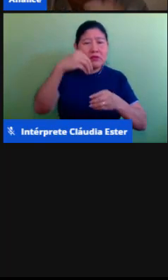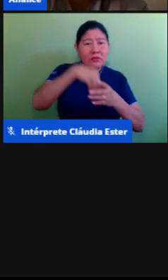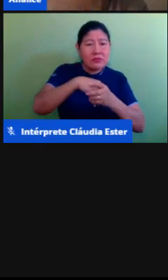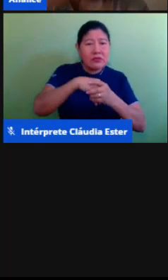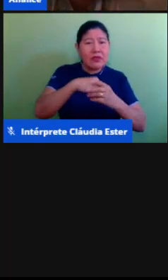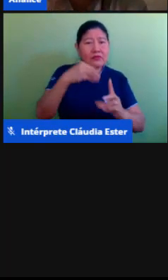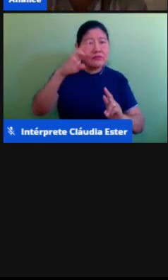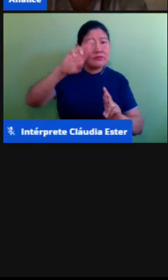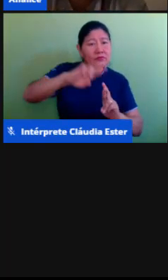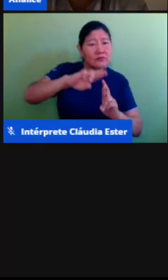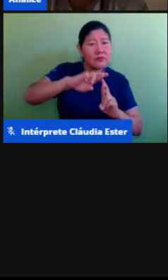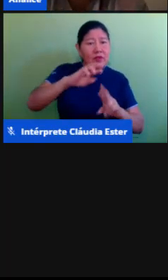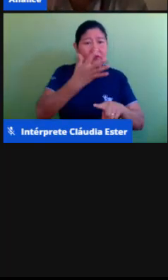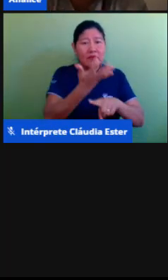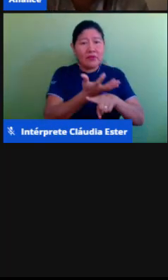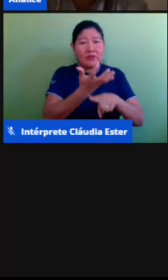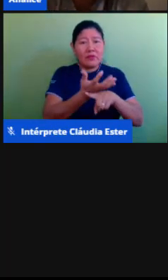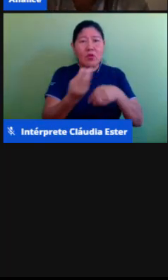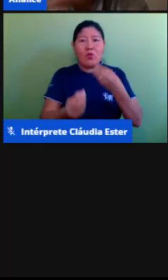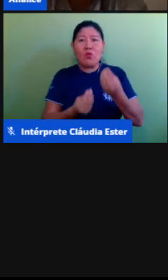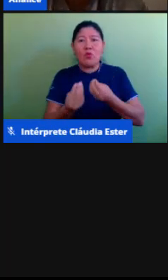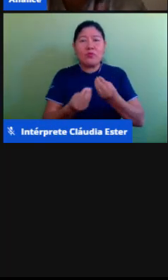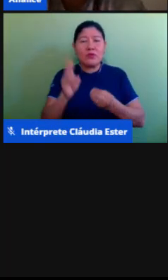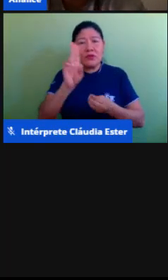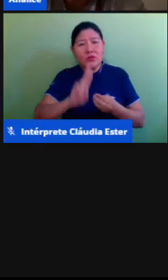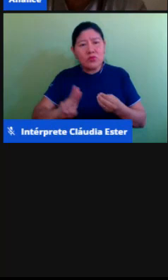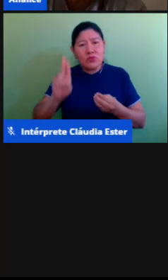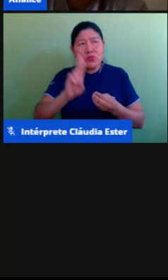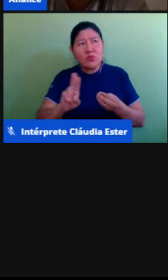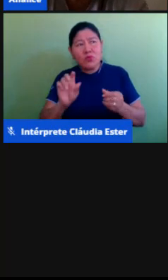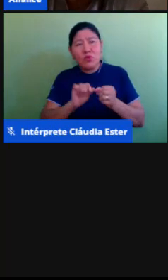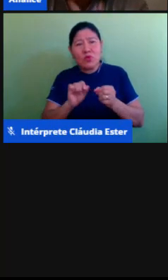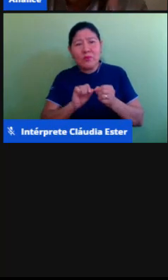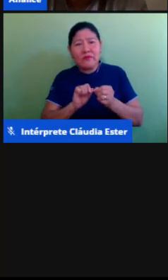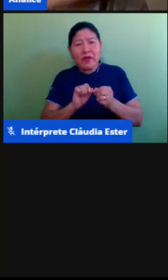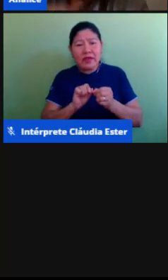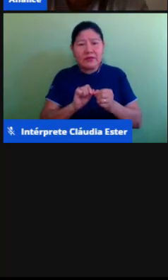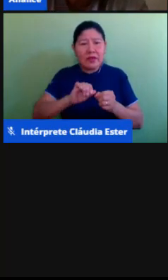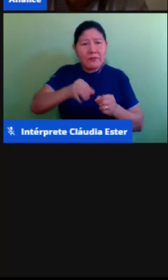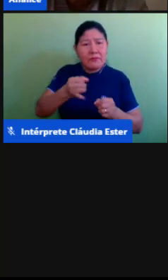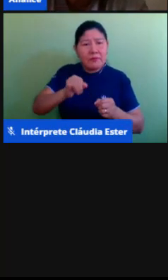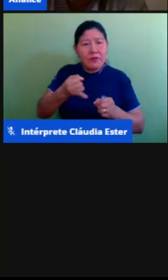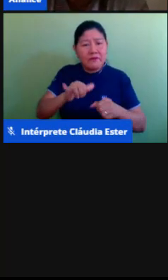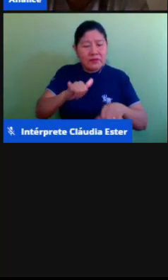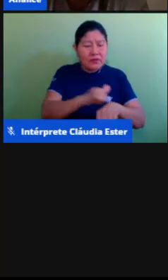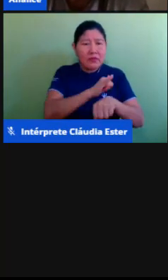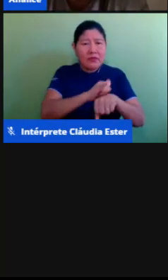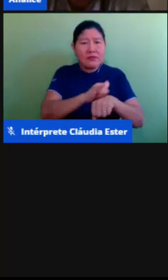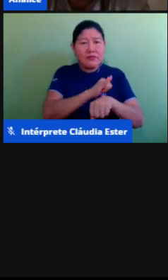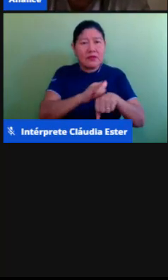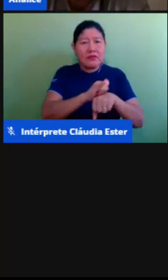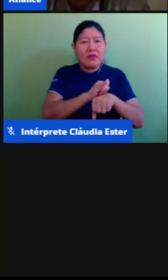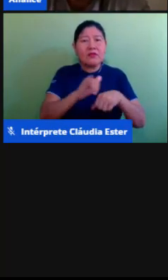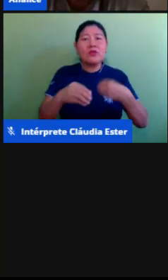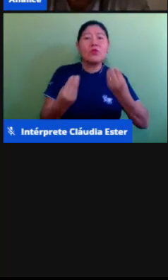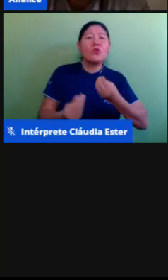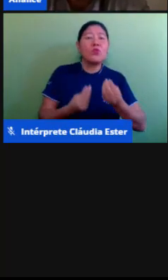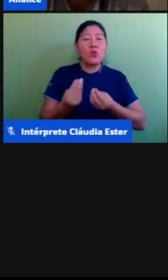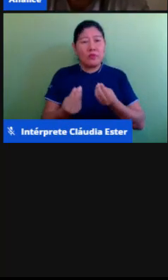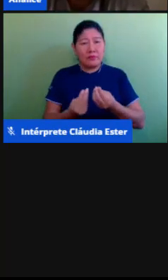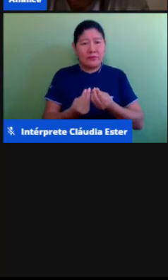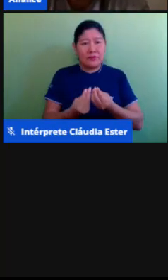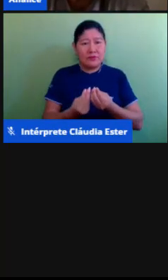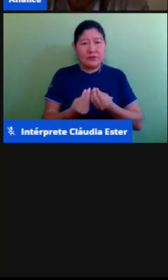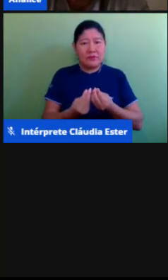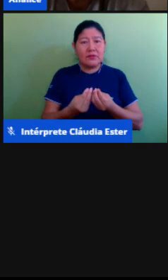essa plataforma, como que a gente usa, como que a gente utiliza, como que eu navego, quais são as ferramentas possíveis, né, aí, que